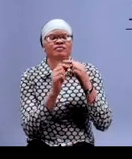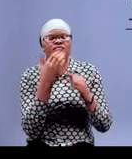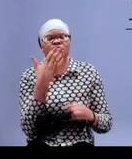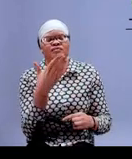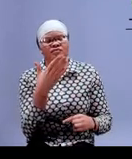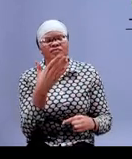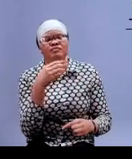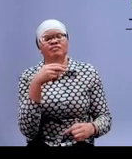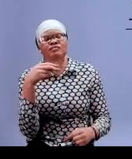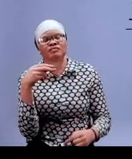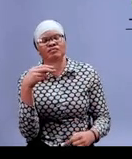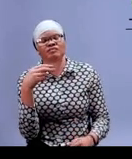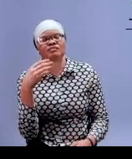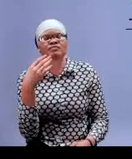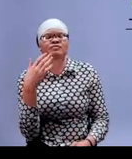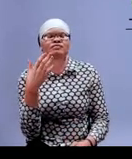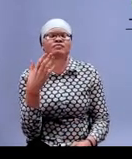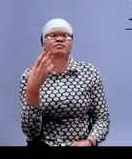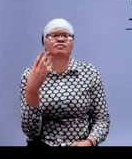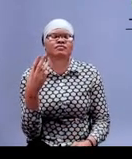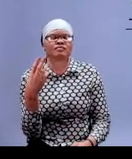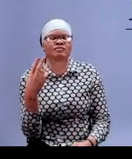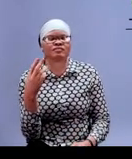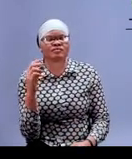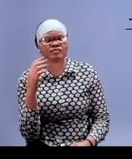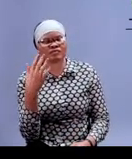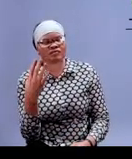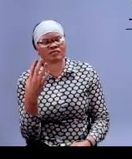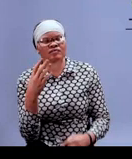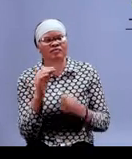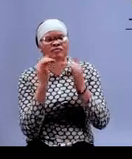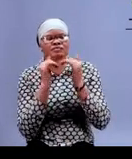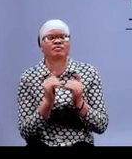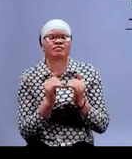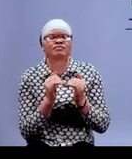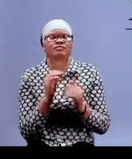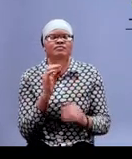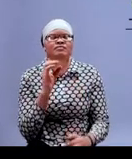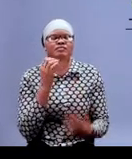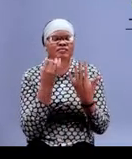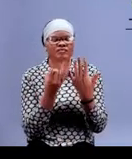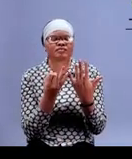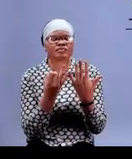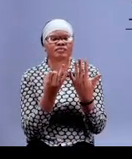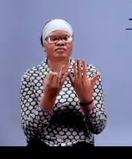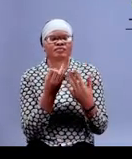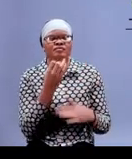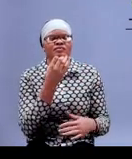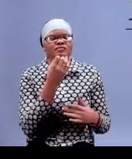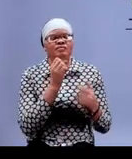4 4 x 5 = 20 20 - 20 = 0 baixa o